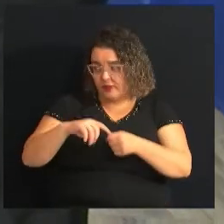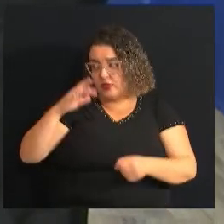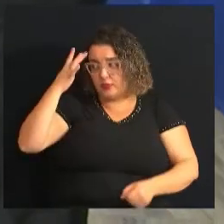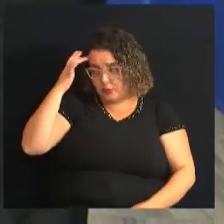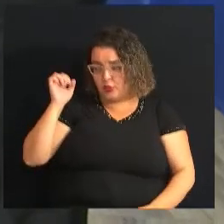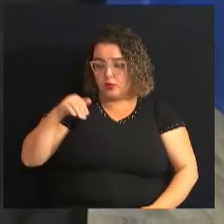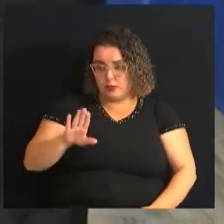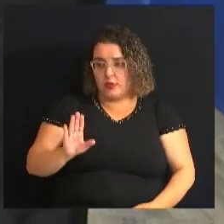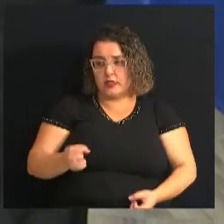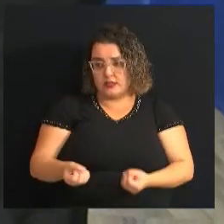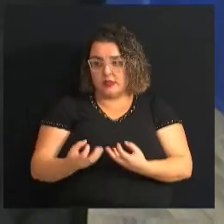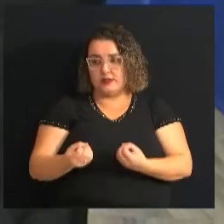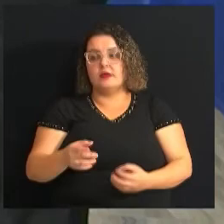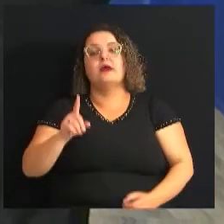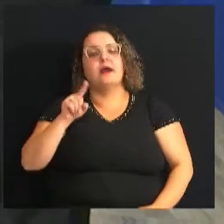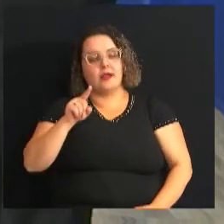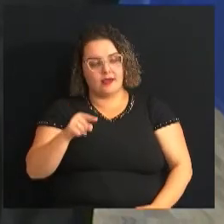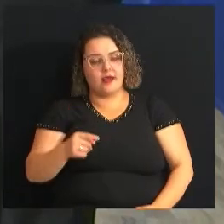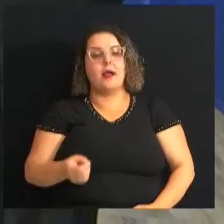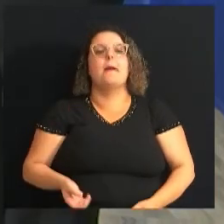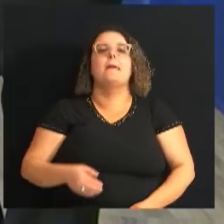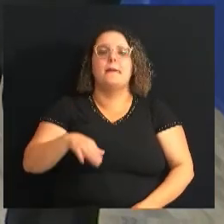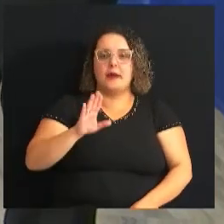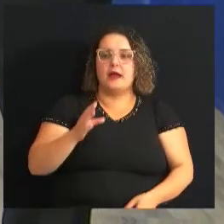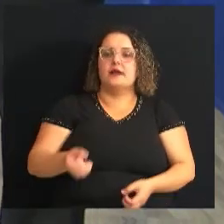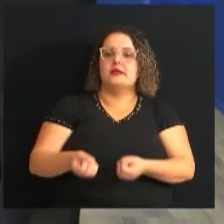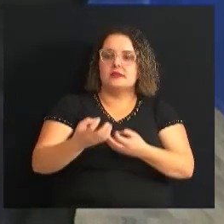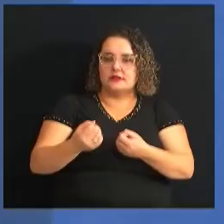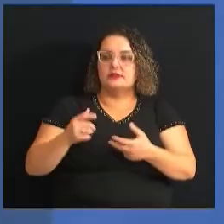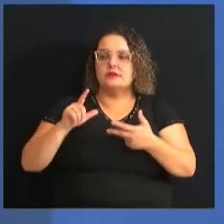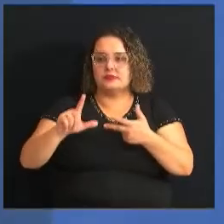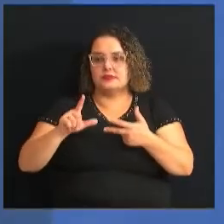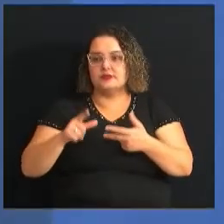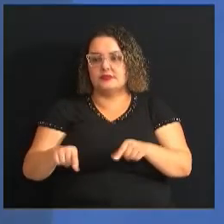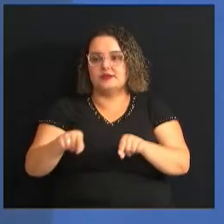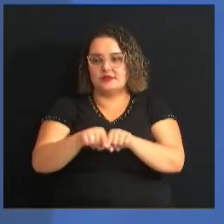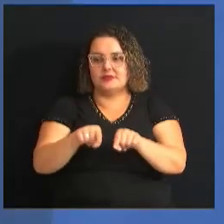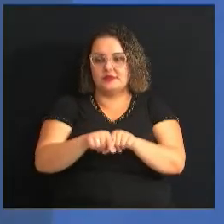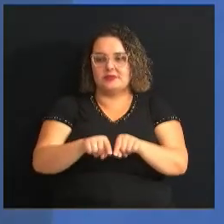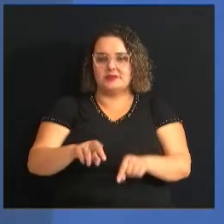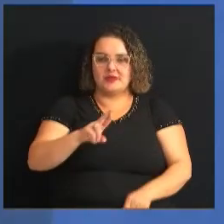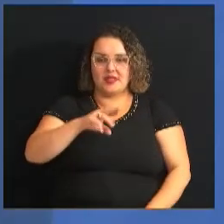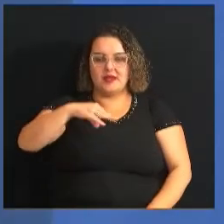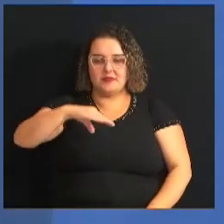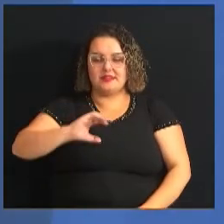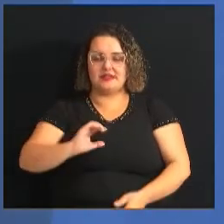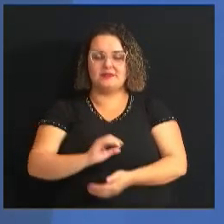informações? Isso, amanhã a gente traz mais informações do Legislativo e também da metrópole.